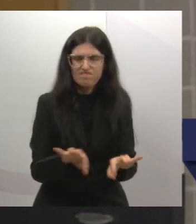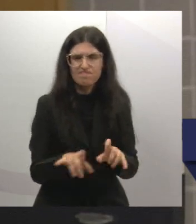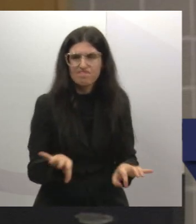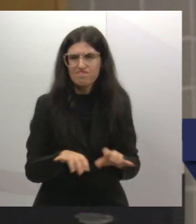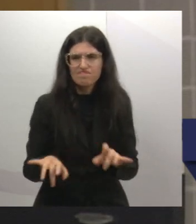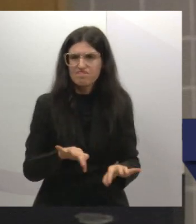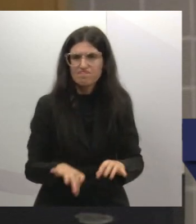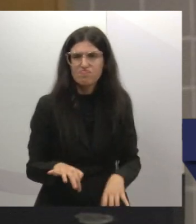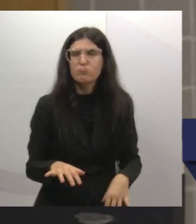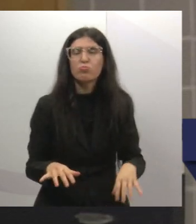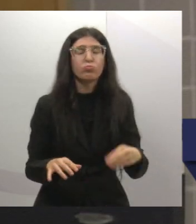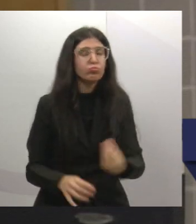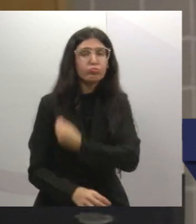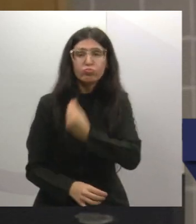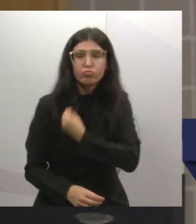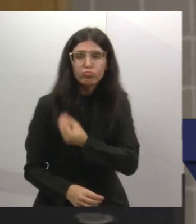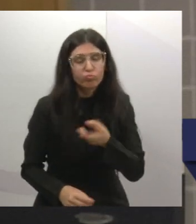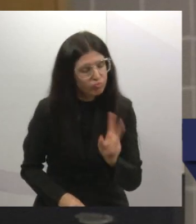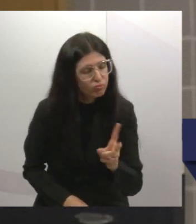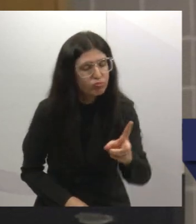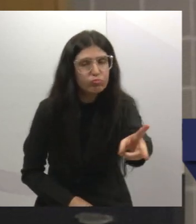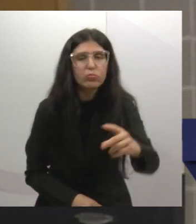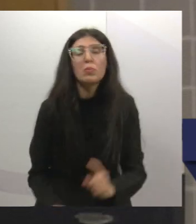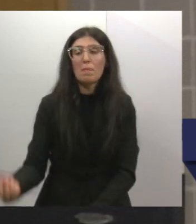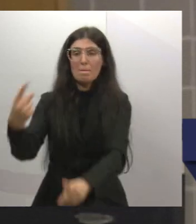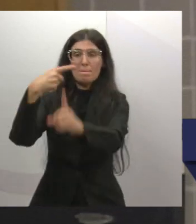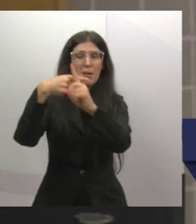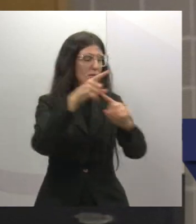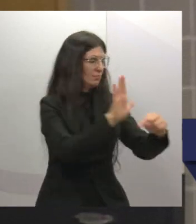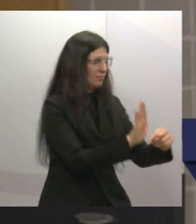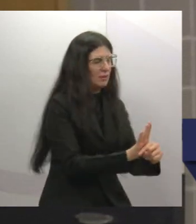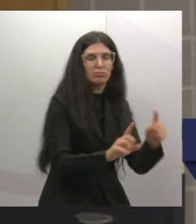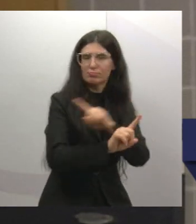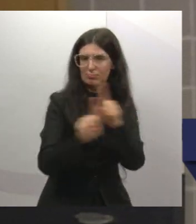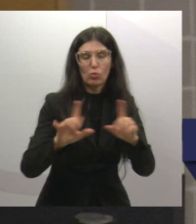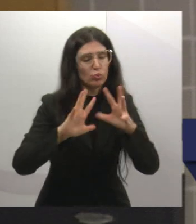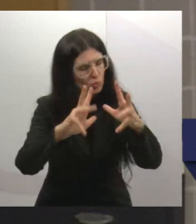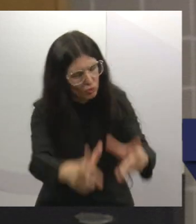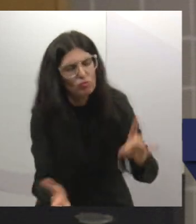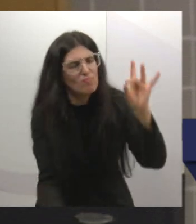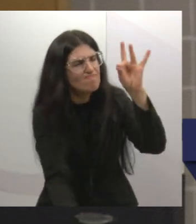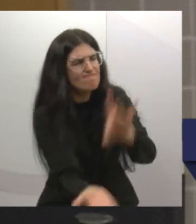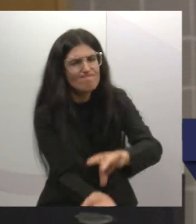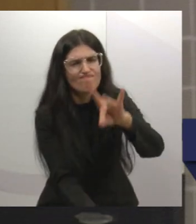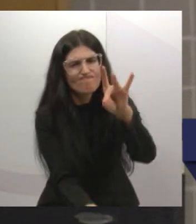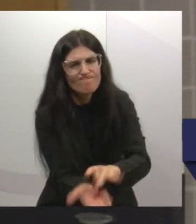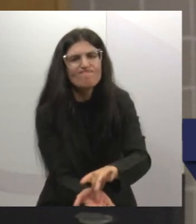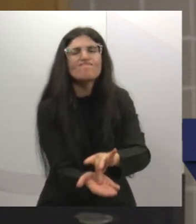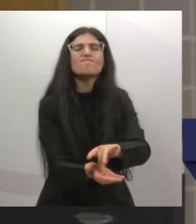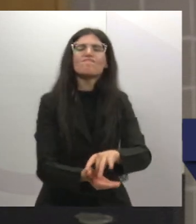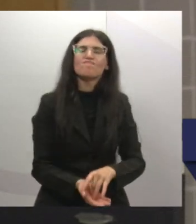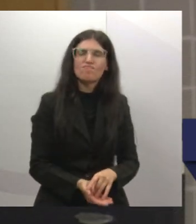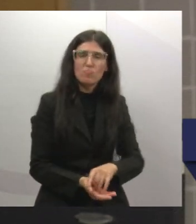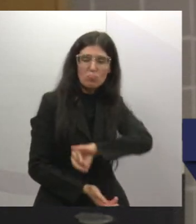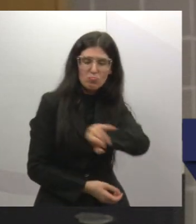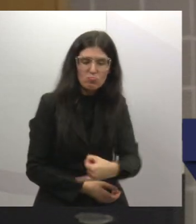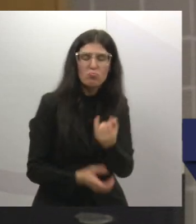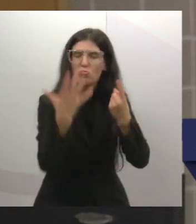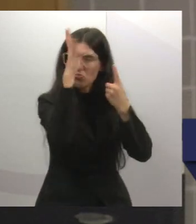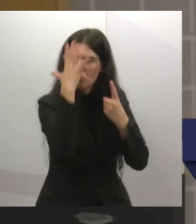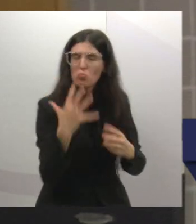dados, não tem nem para mais, nem para menos. É tudo que houve, de fato, neste período, que é o primeiro quadrimestre